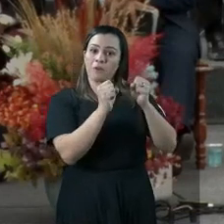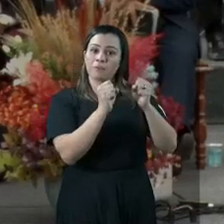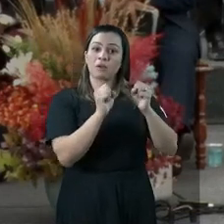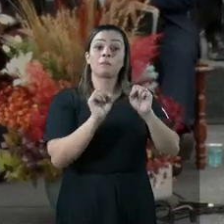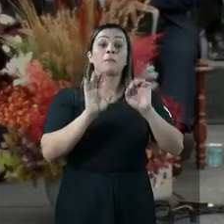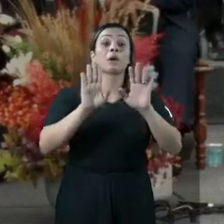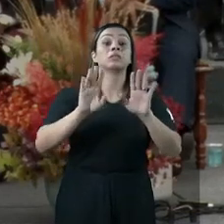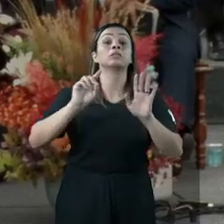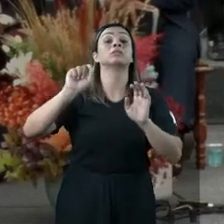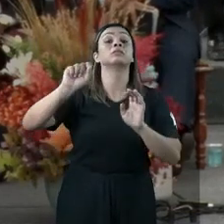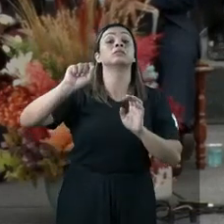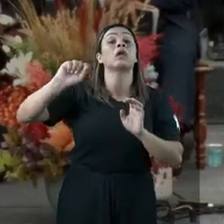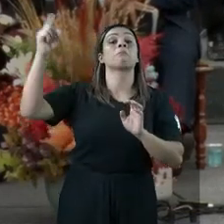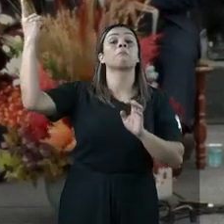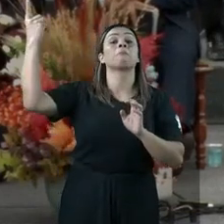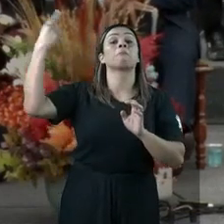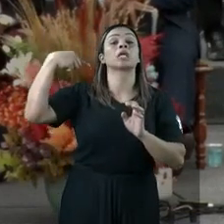Ai.